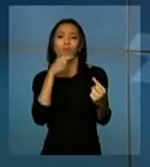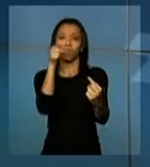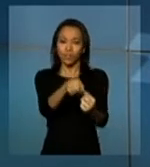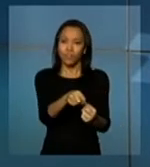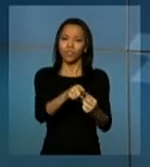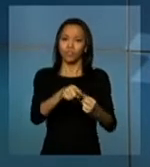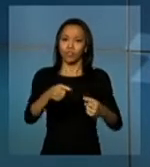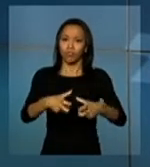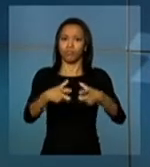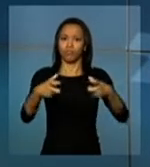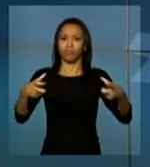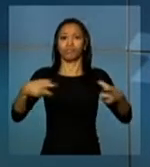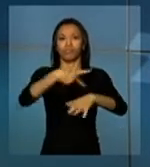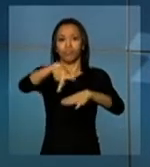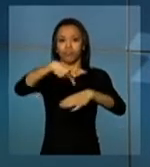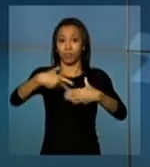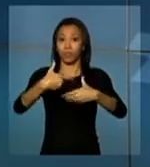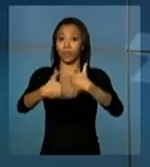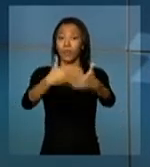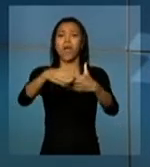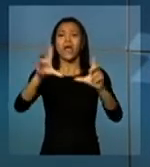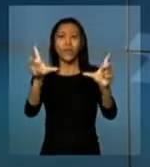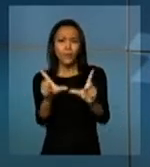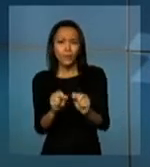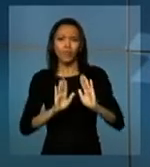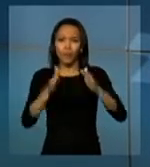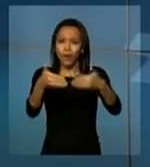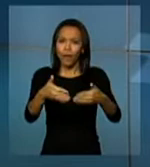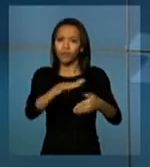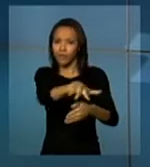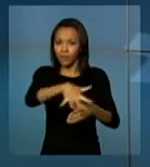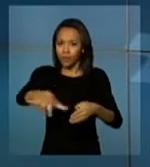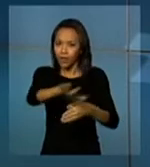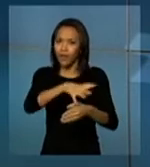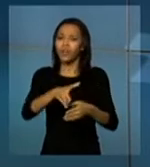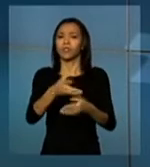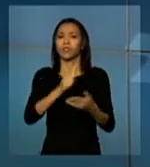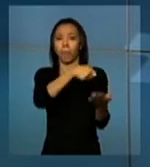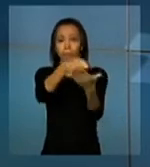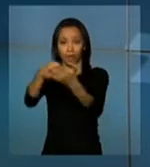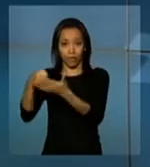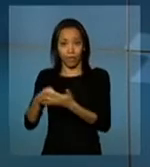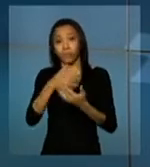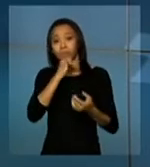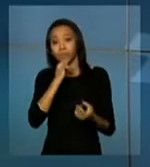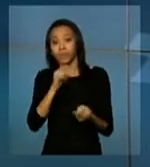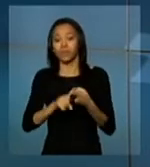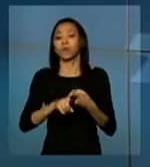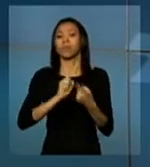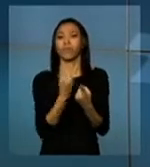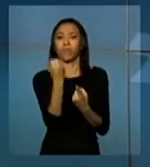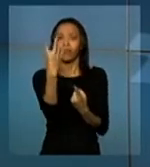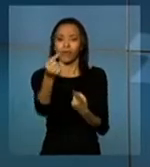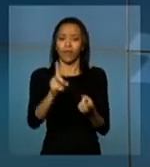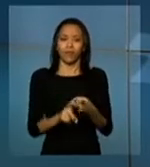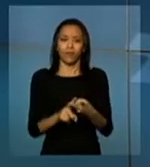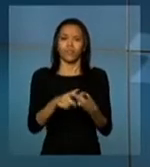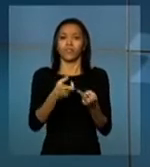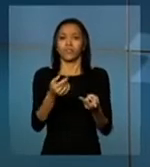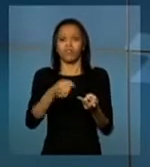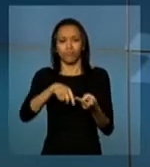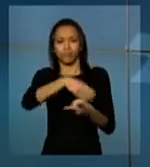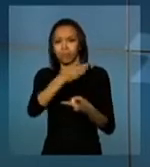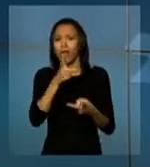do país. A maior redução vai ocorrer nas despesas de manutenção da máquina pública, como gastos com passagens,